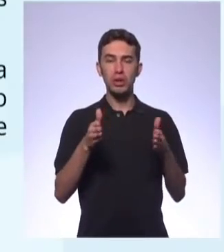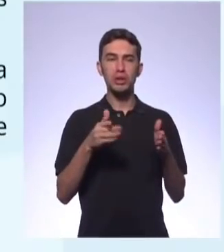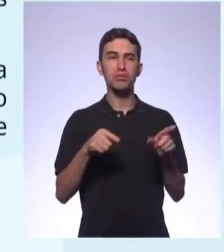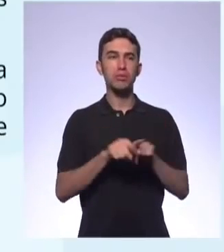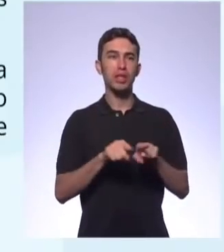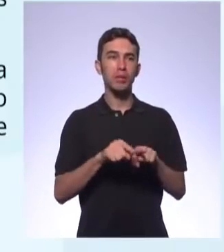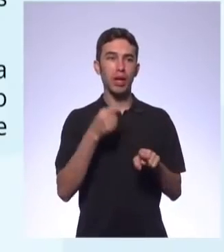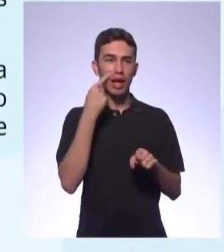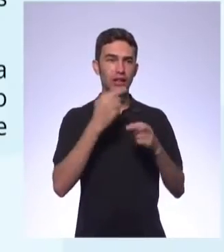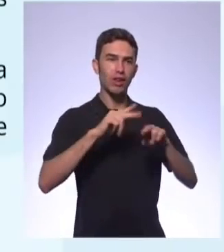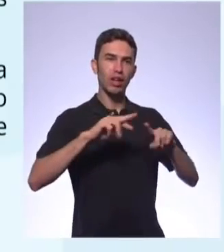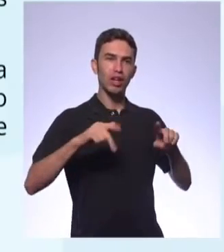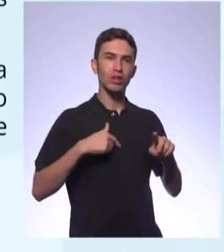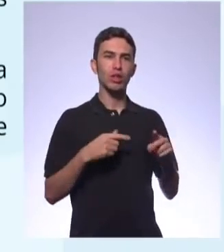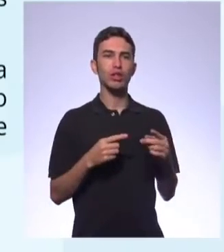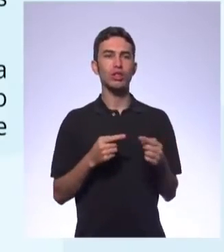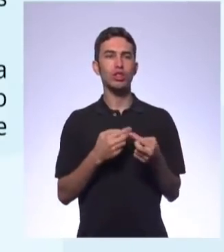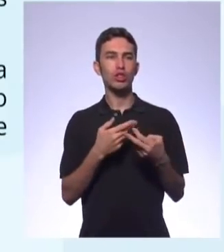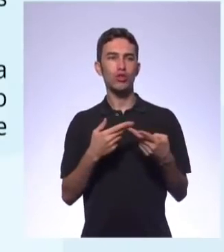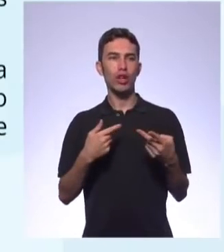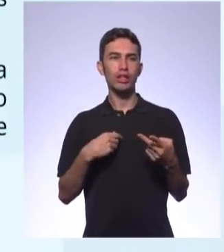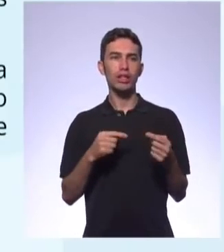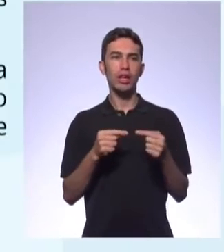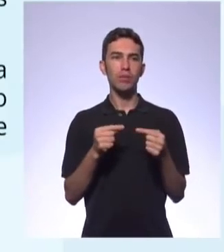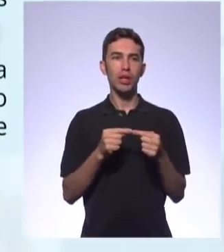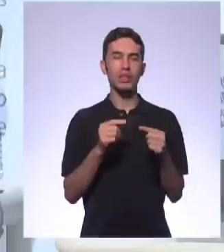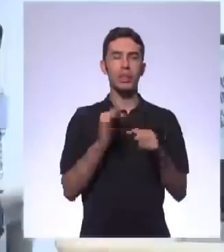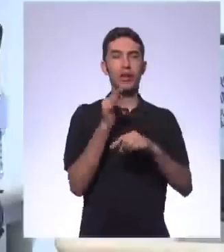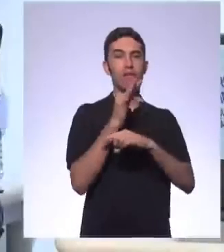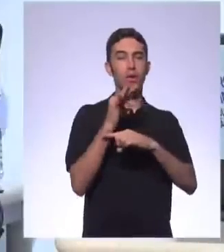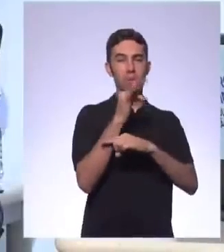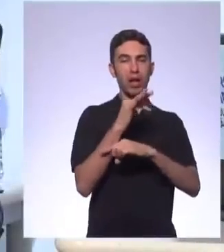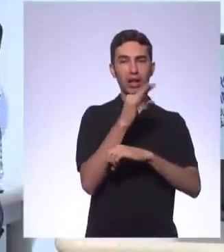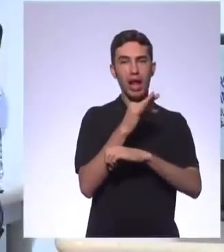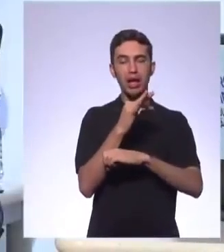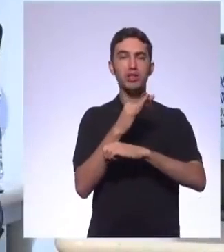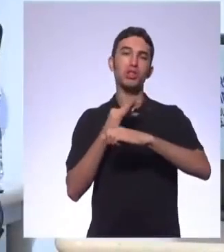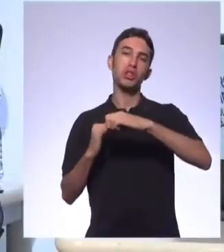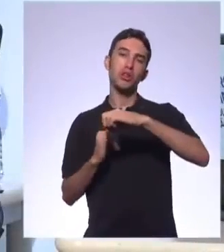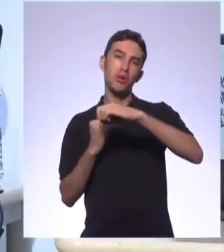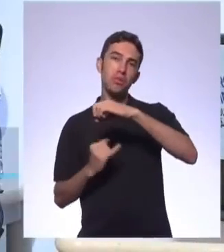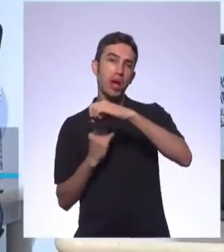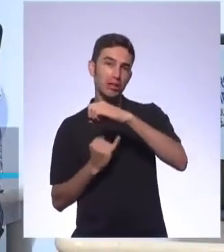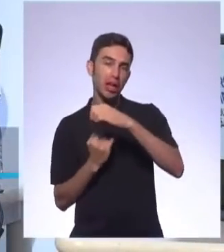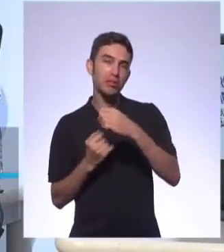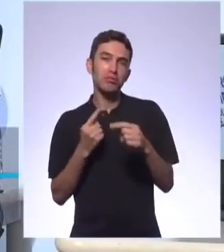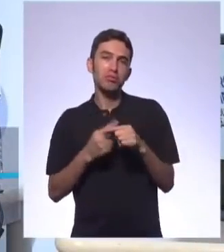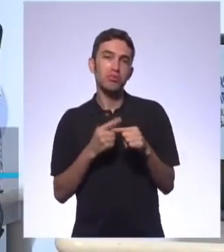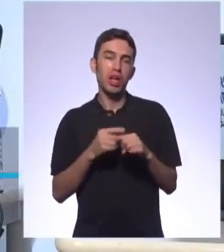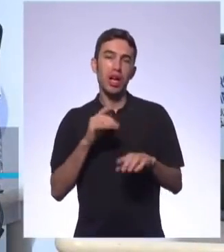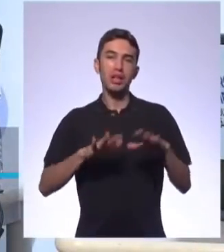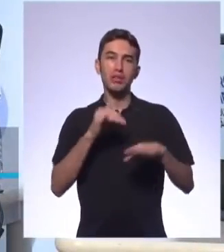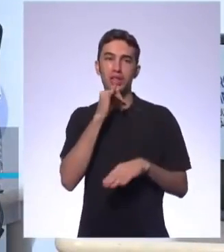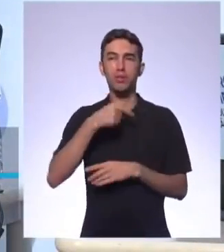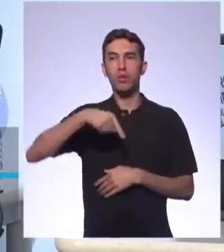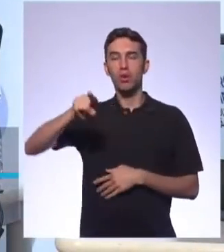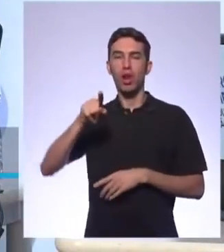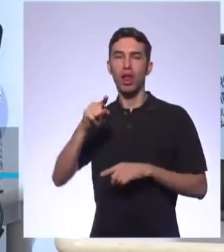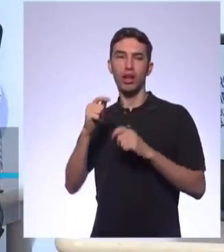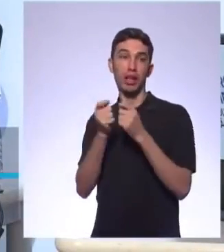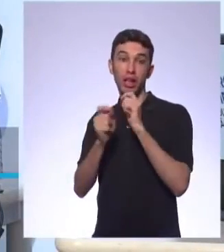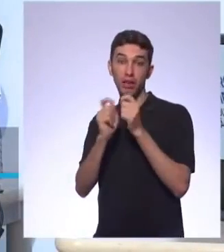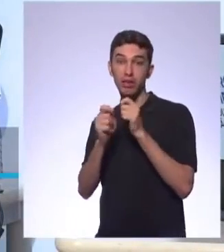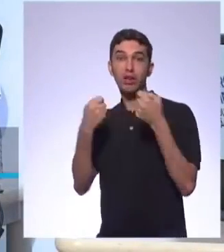formalidade ou informalidade, que é o que o Jonas falou. Quando eu vou para uma entrevista, eu tenho que ter um grau de formalidade, né? De repente, quando eu vou falar com o meu professor,